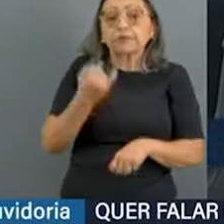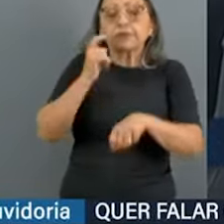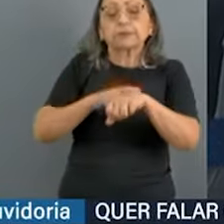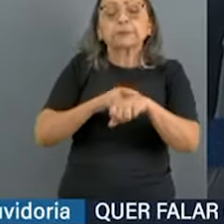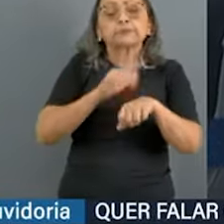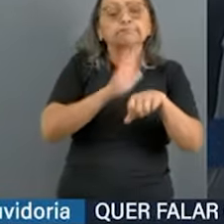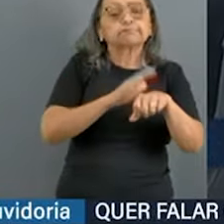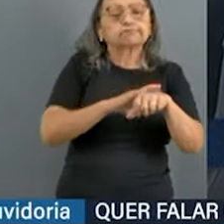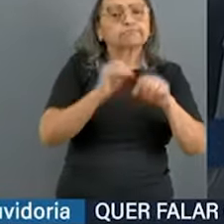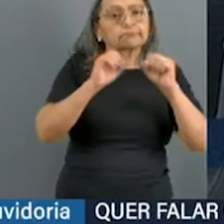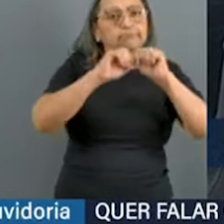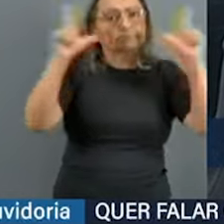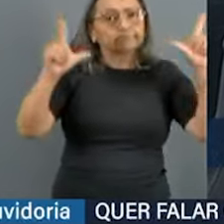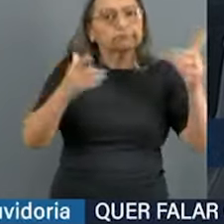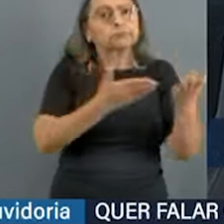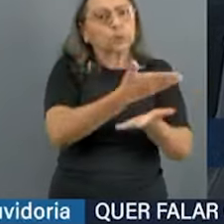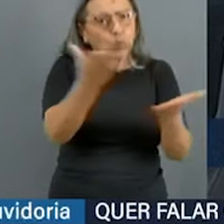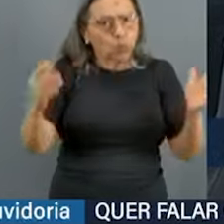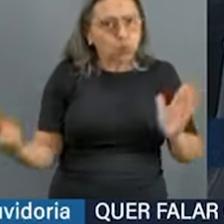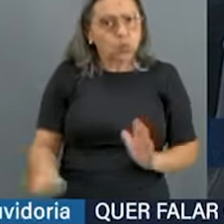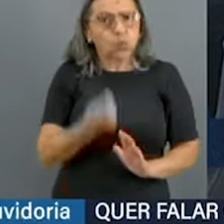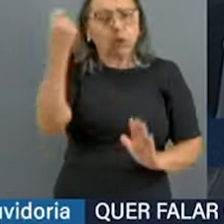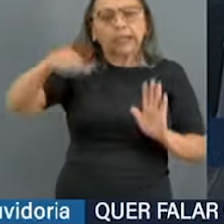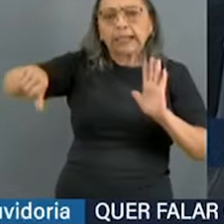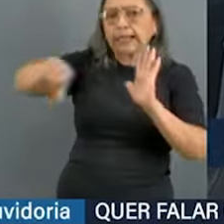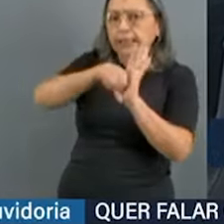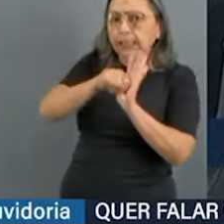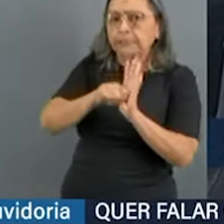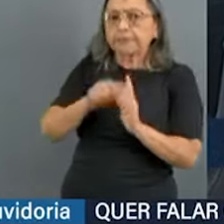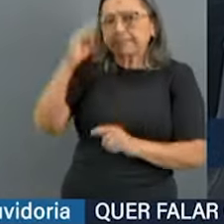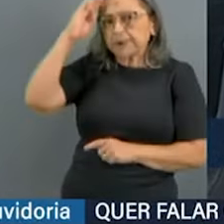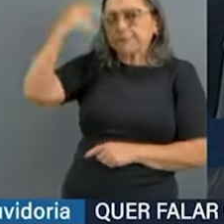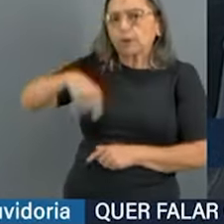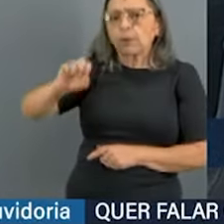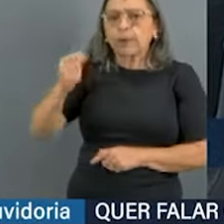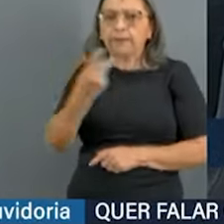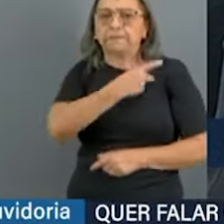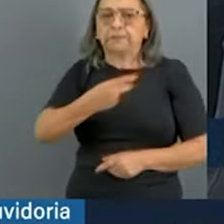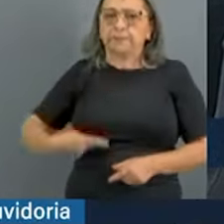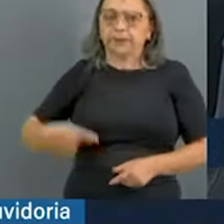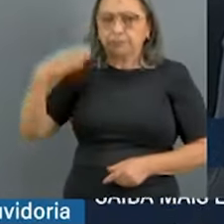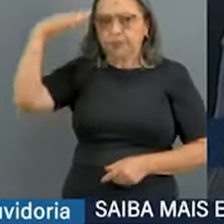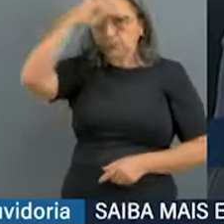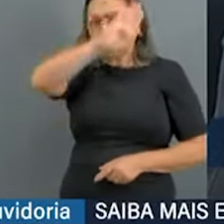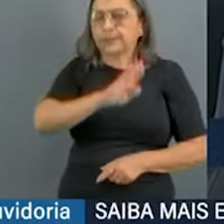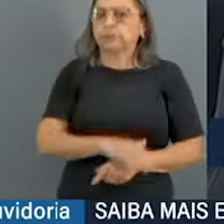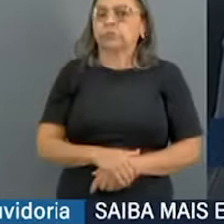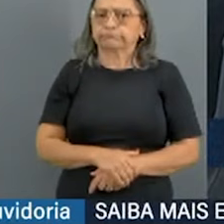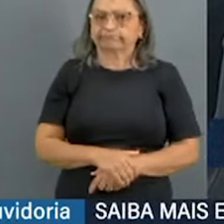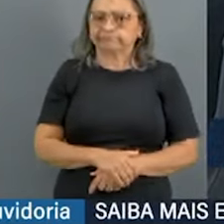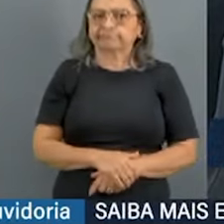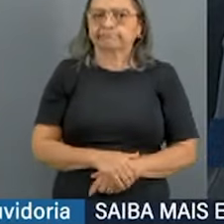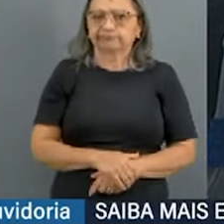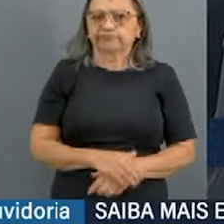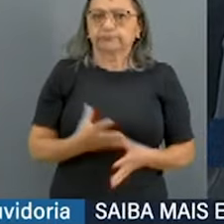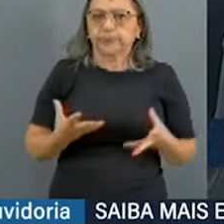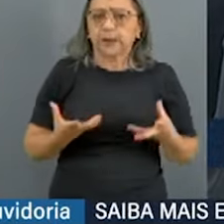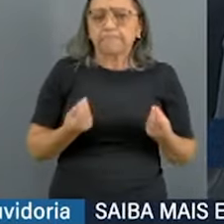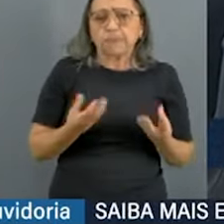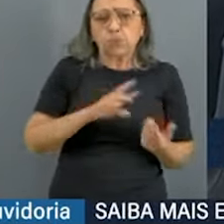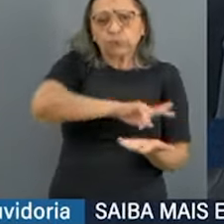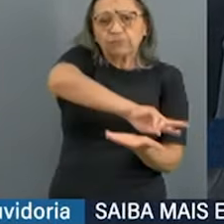gravidade dos crimes cometidos em especial pelo ex-presidente Jair bolsonaro o conjunto dos crimes